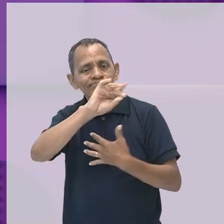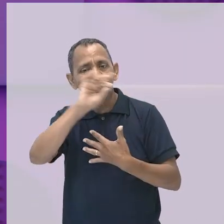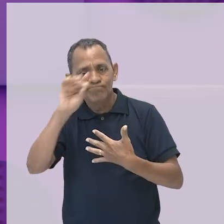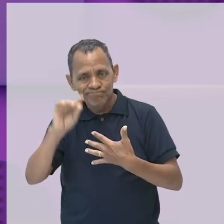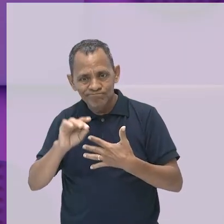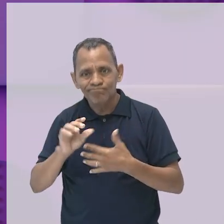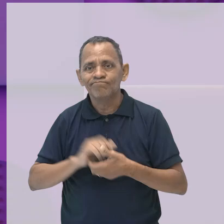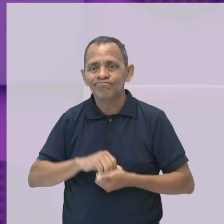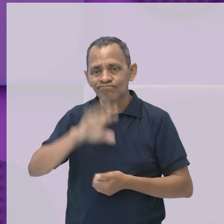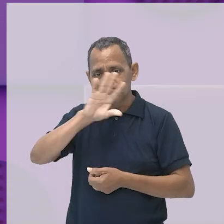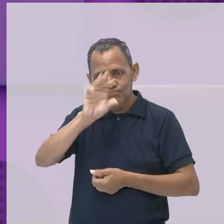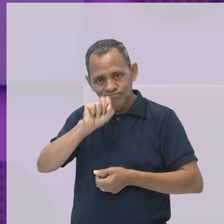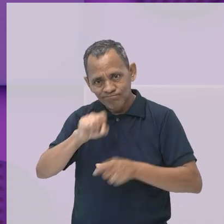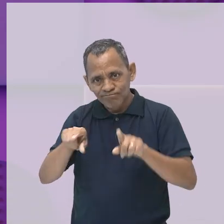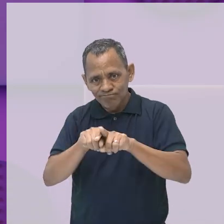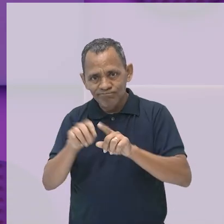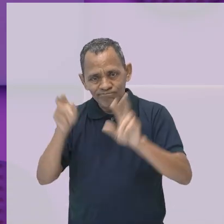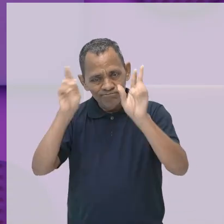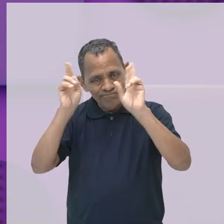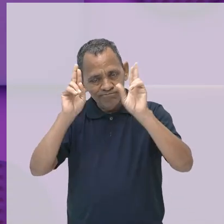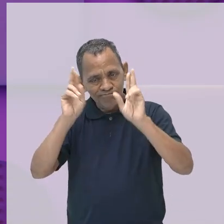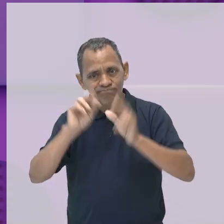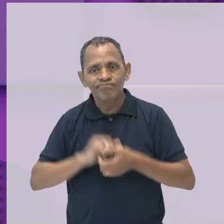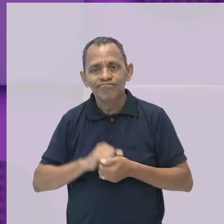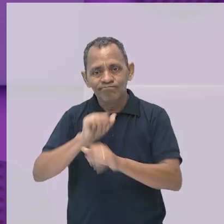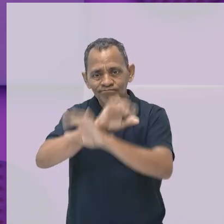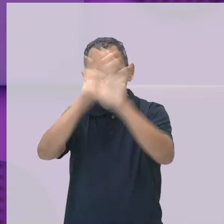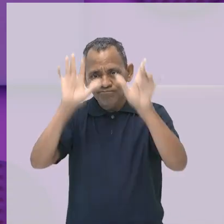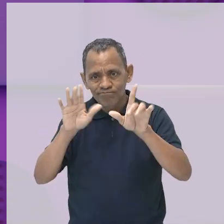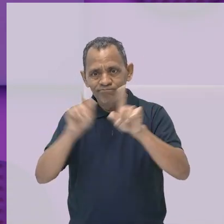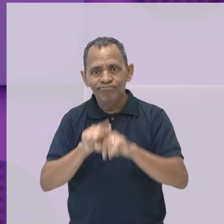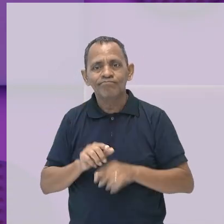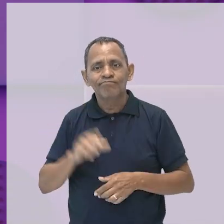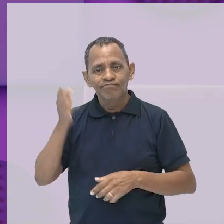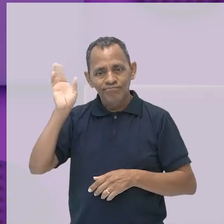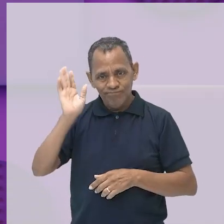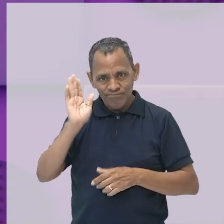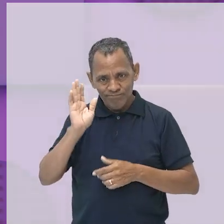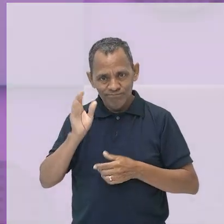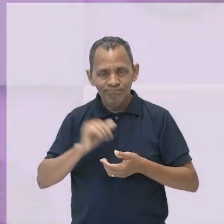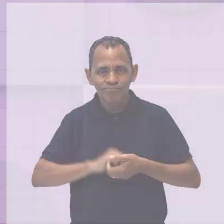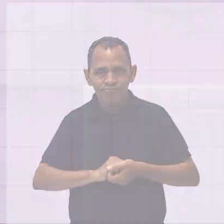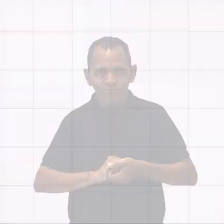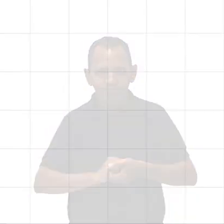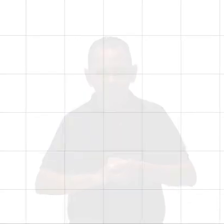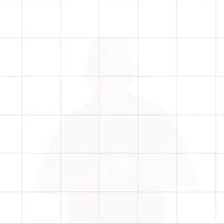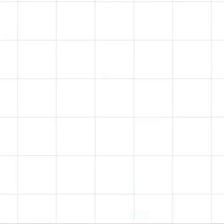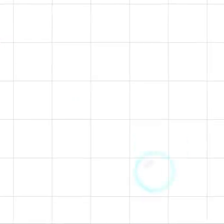momentos. Espero que essa aula tenha sido bastante esclarecedora para você e até o nosso próximo encontro.